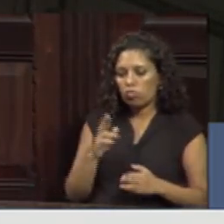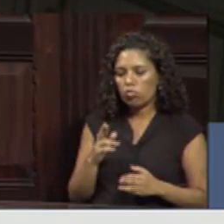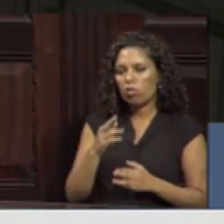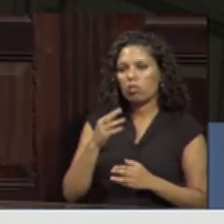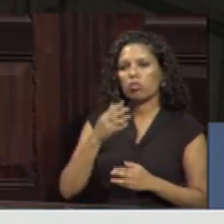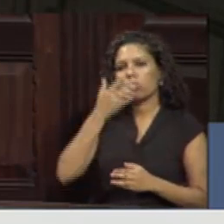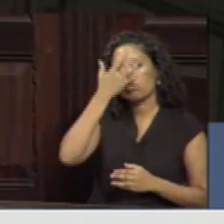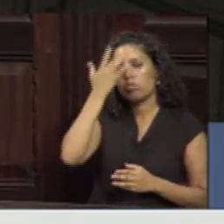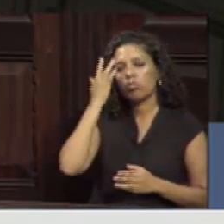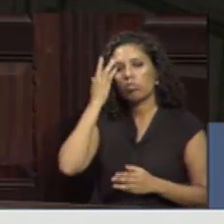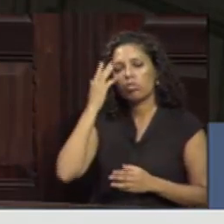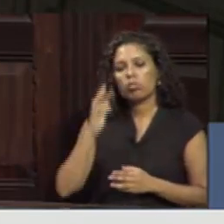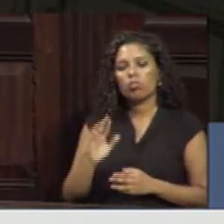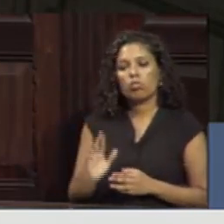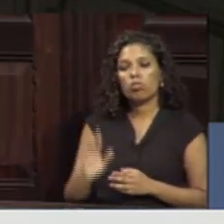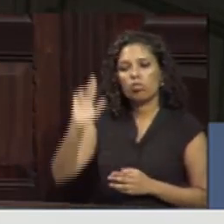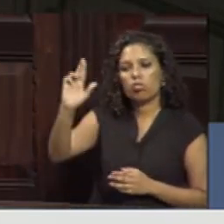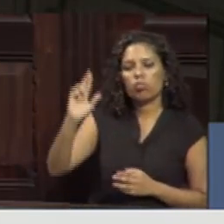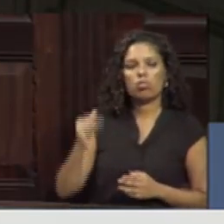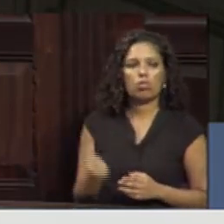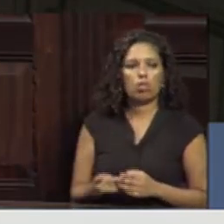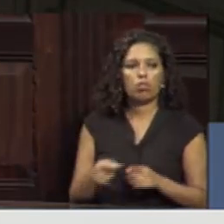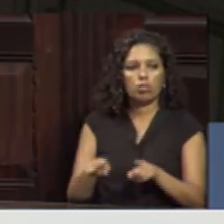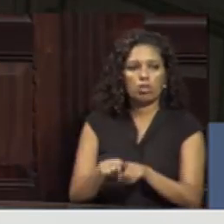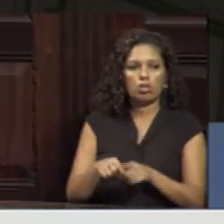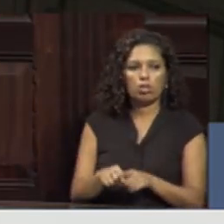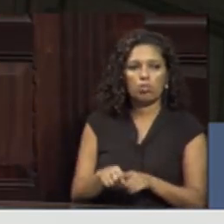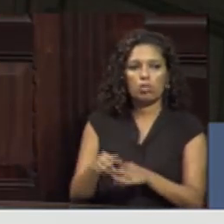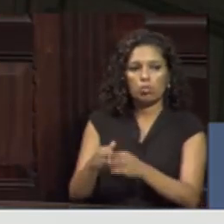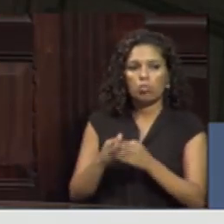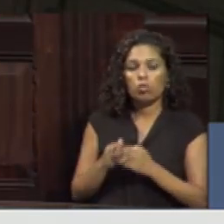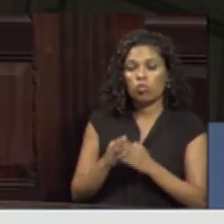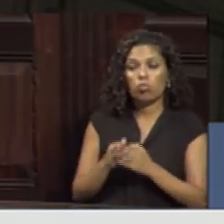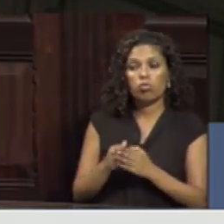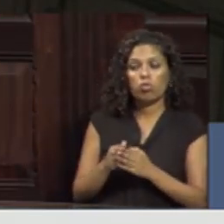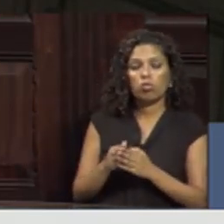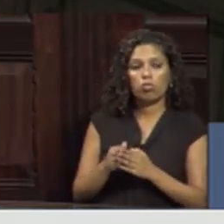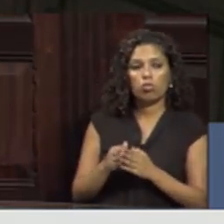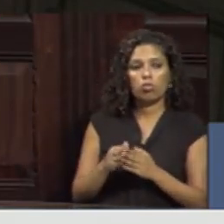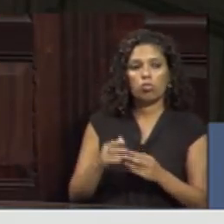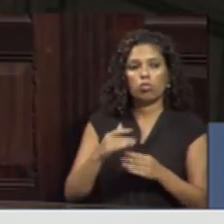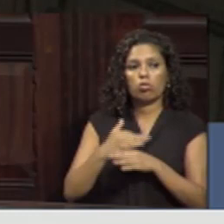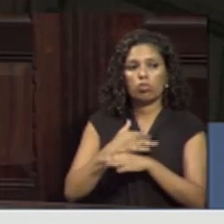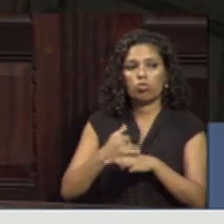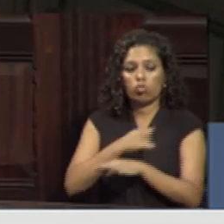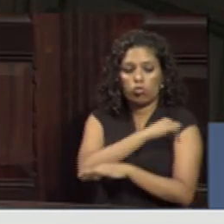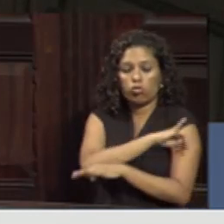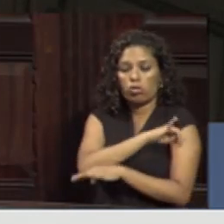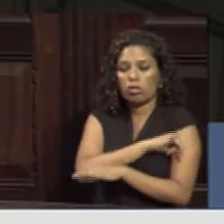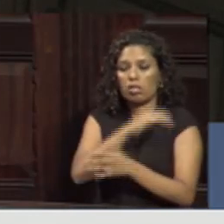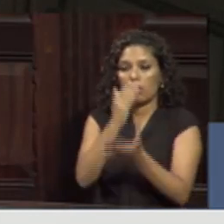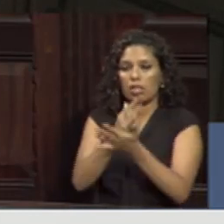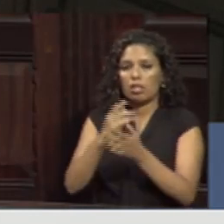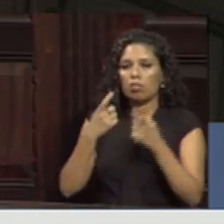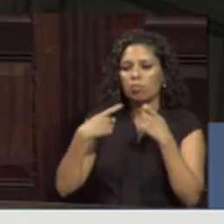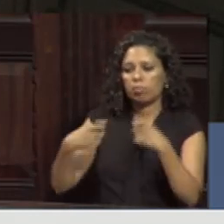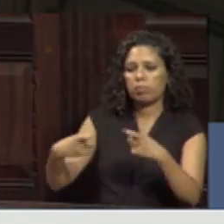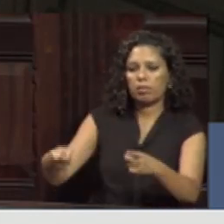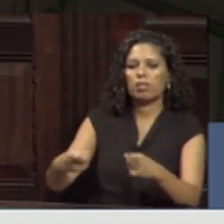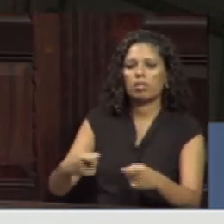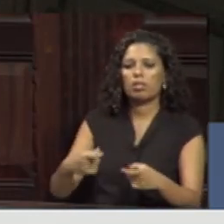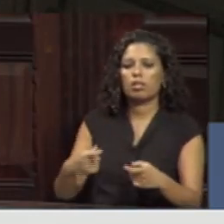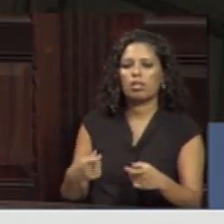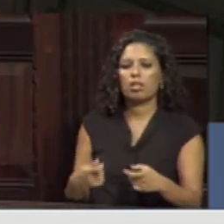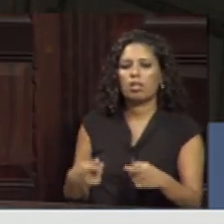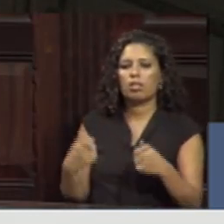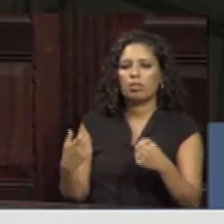segurança, velando para que não haja uma escalada e também cobrando que o Rio de Janeiro deixe de ser uma praça de guerra que todo dia leva gente